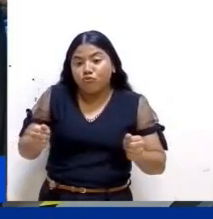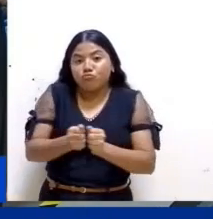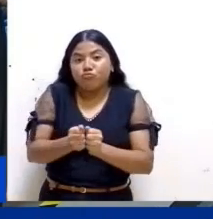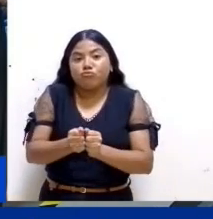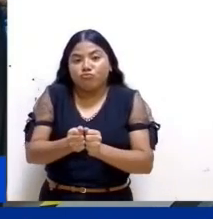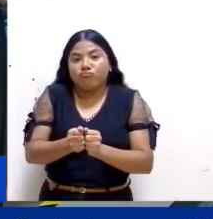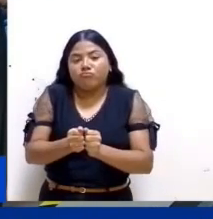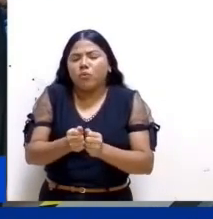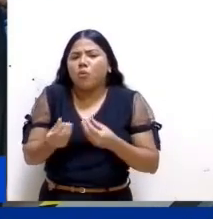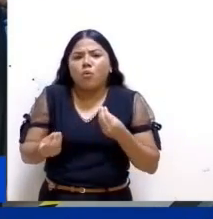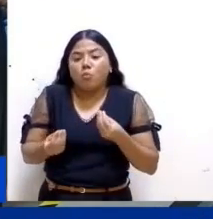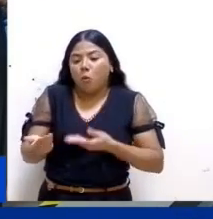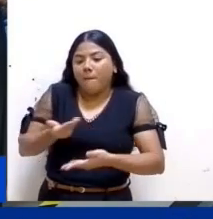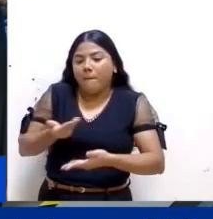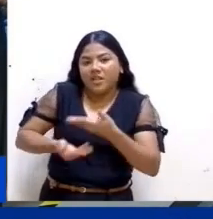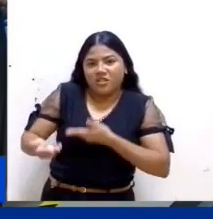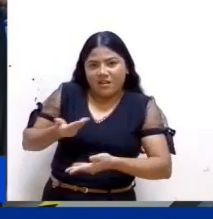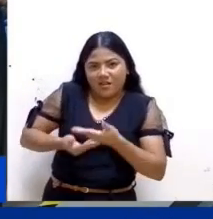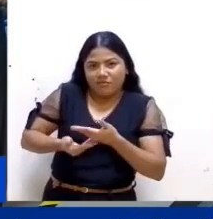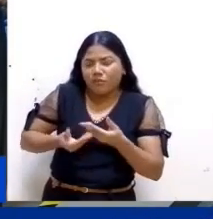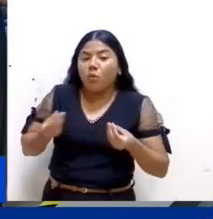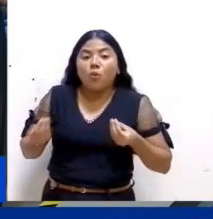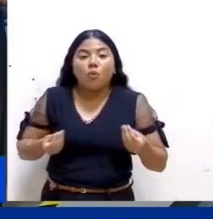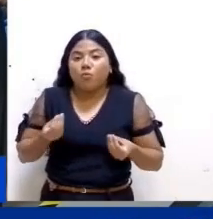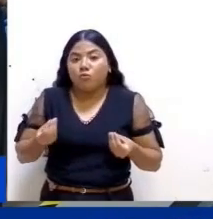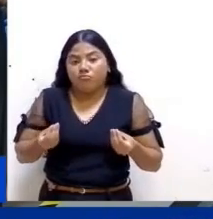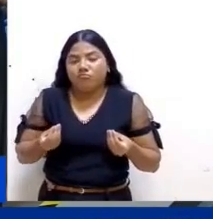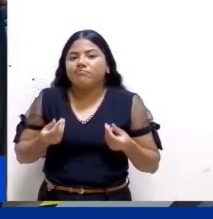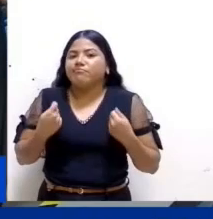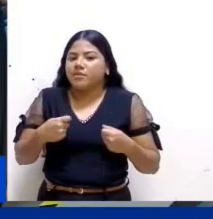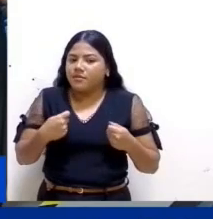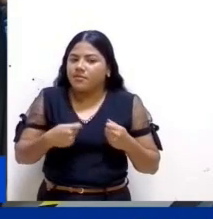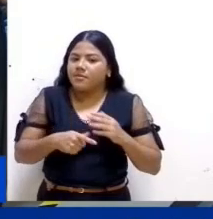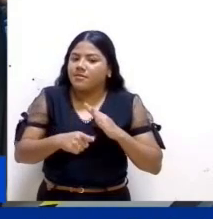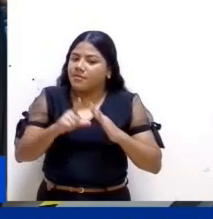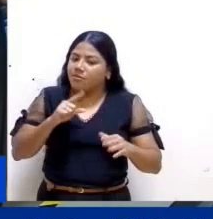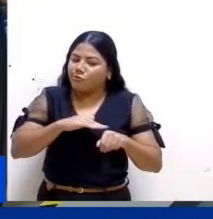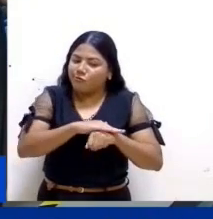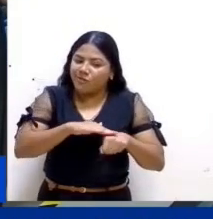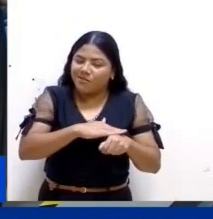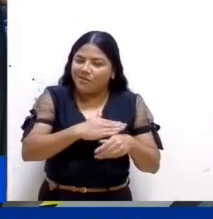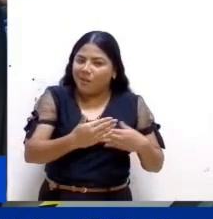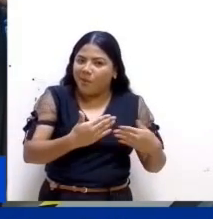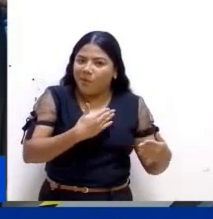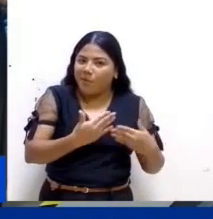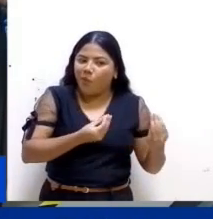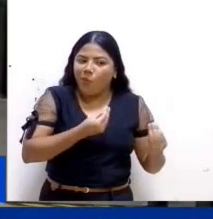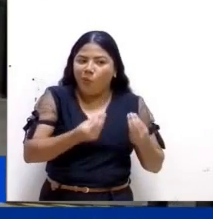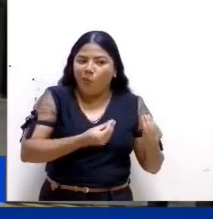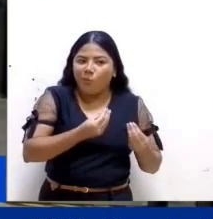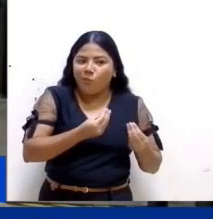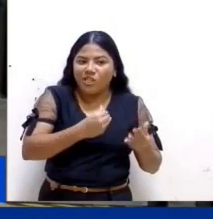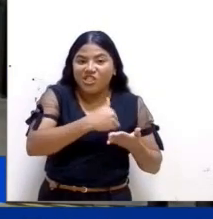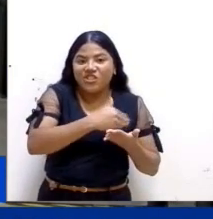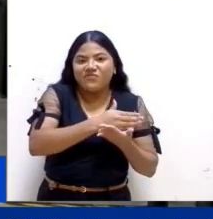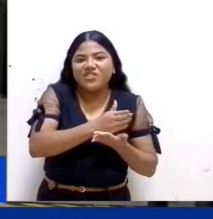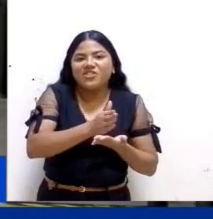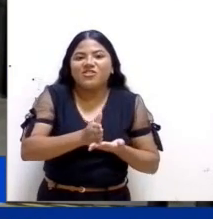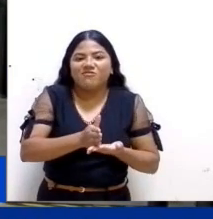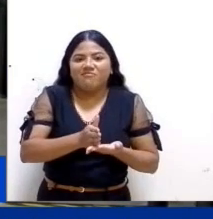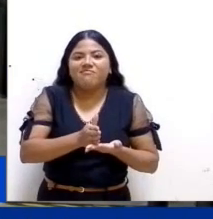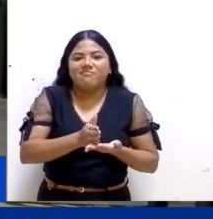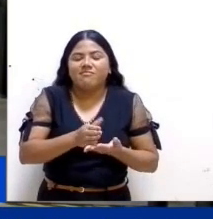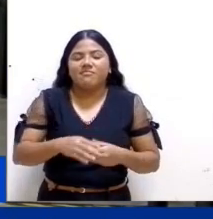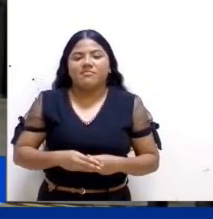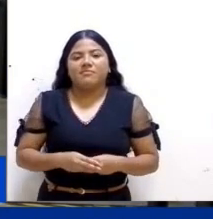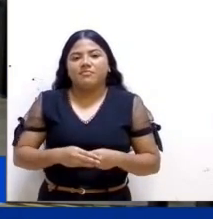Aqui no Brasil, o regime de bens do casamento oficial é a comunhão parcial de